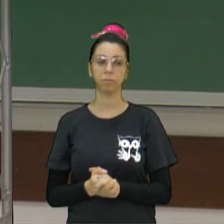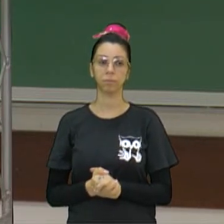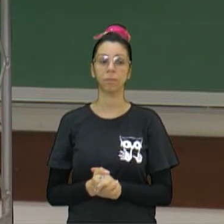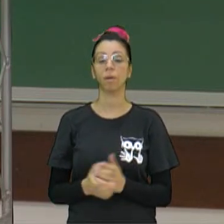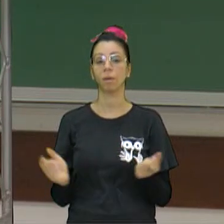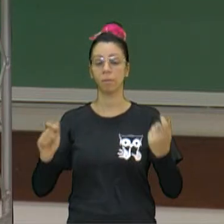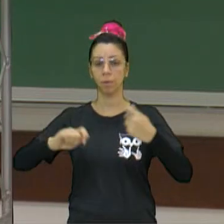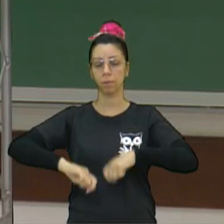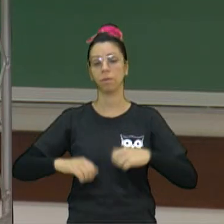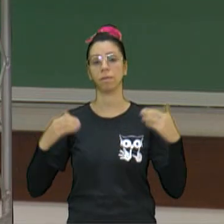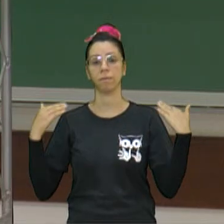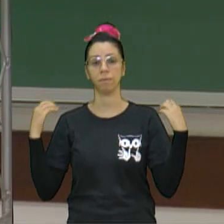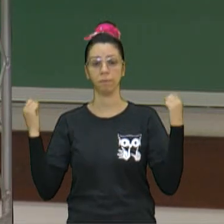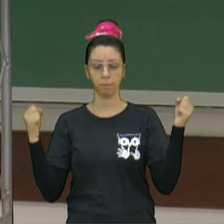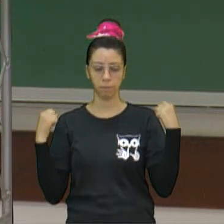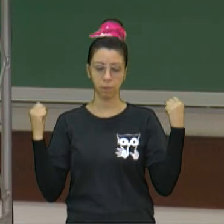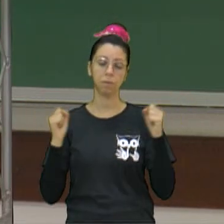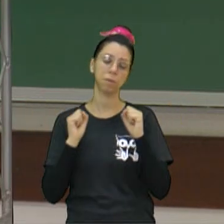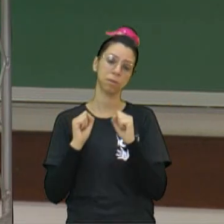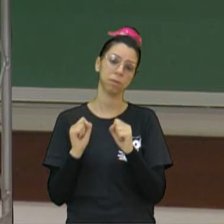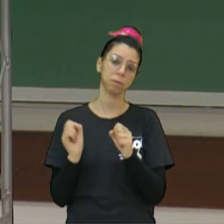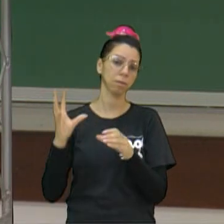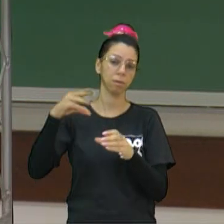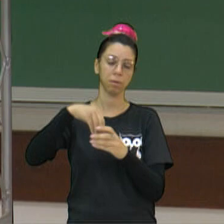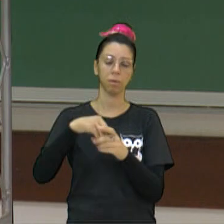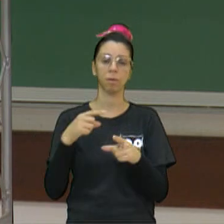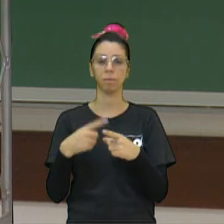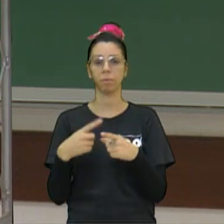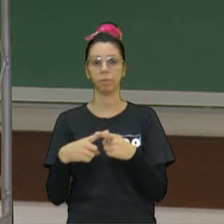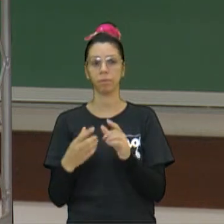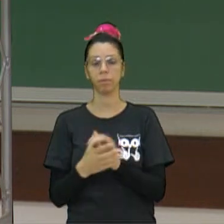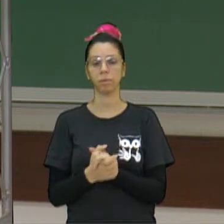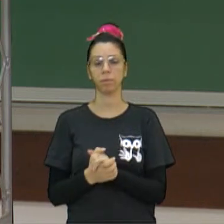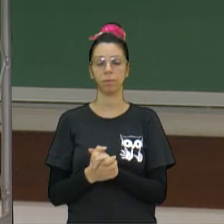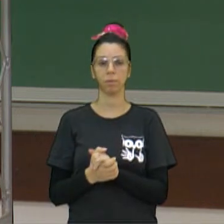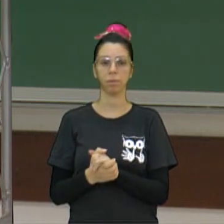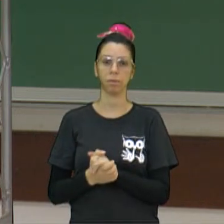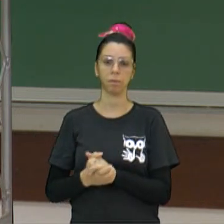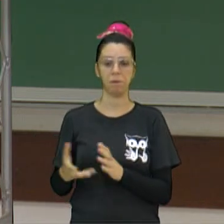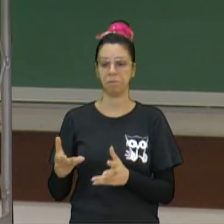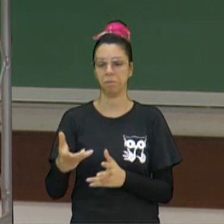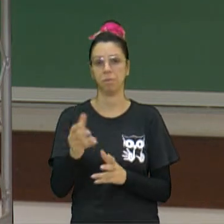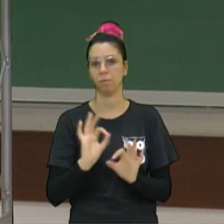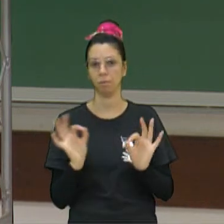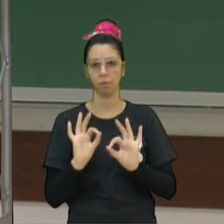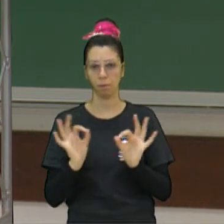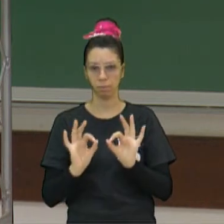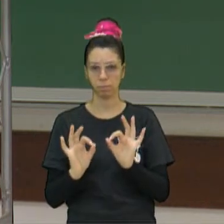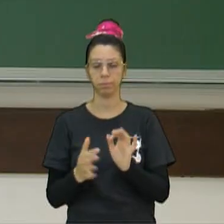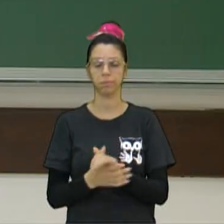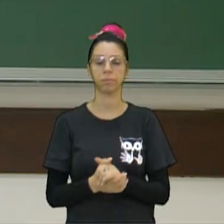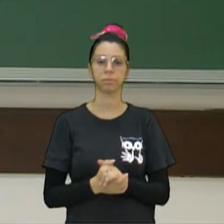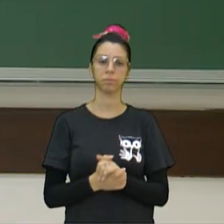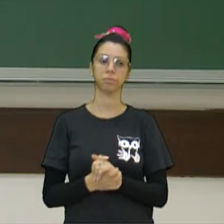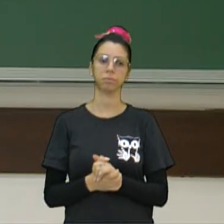capacidades físicas não entram, né? Porque, por exemplo, agilidade não se trabalha no Pilates, assim como velocidade também, né?